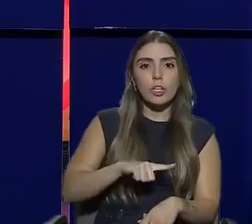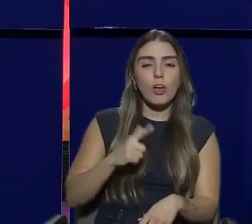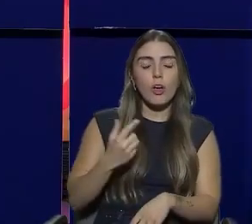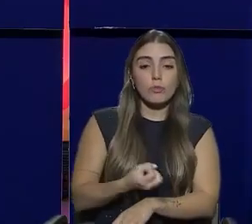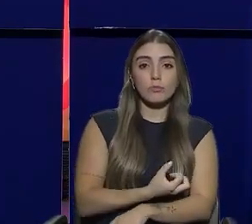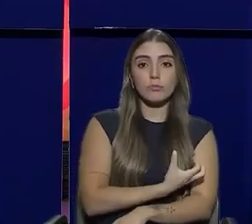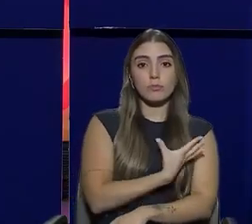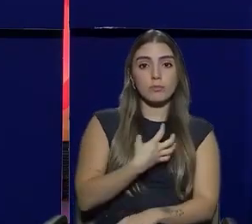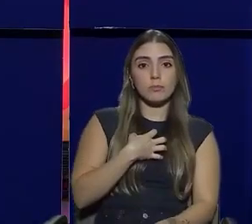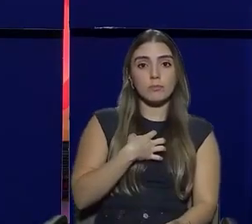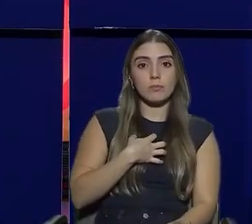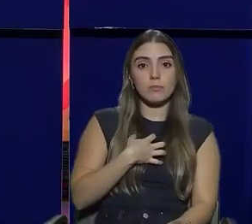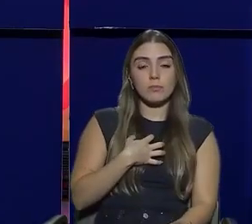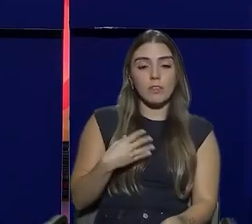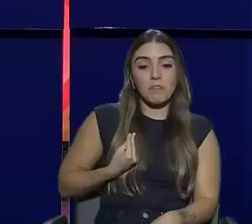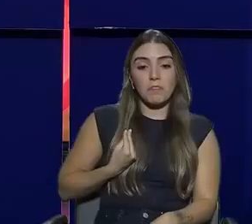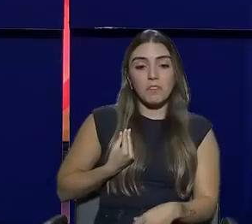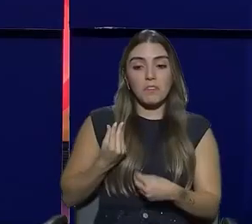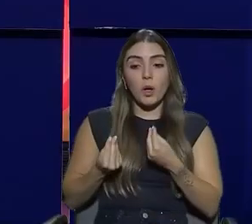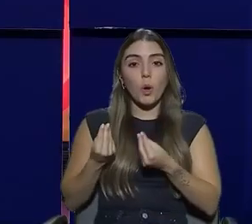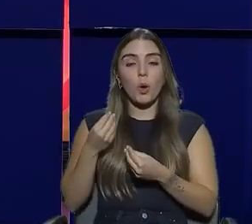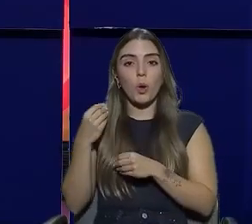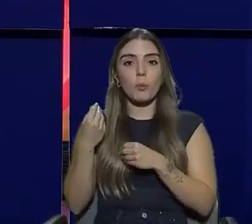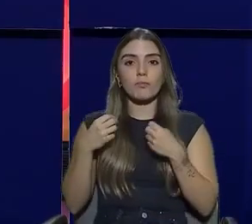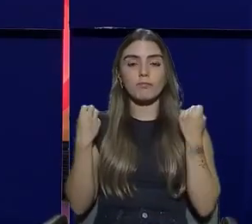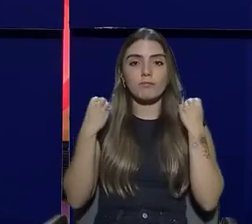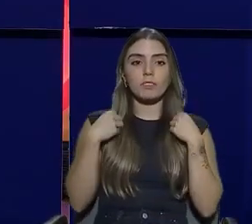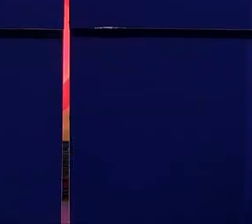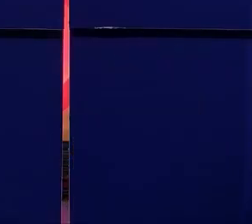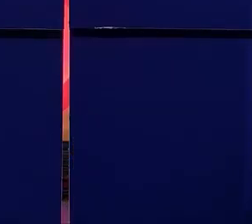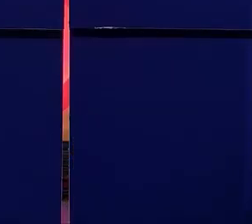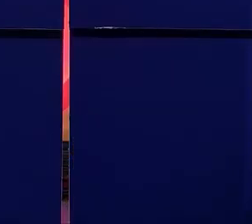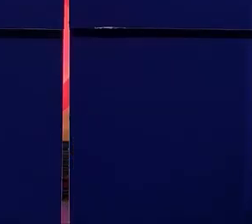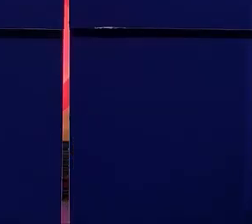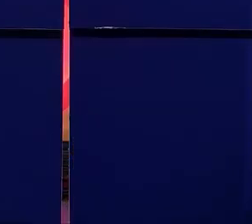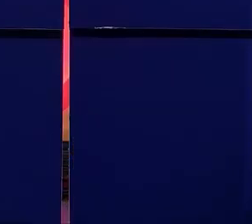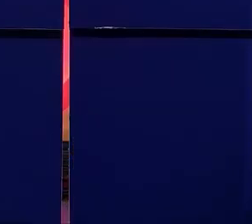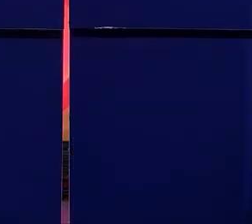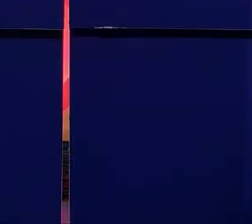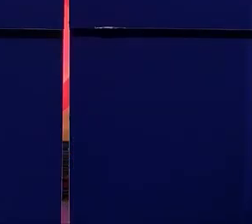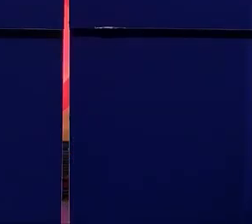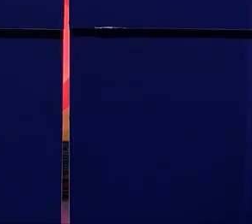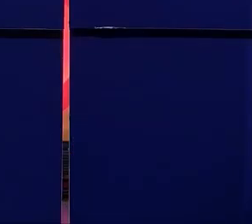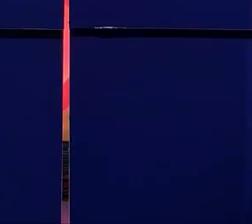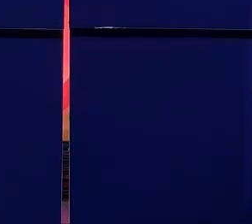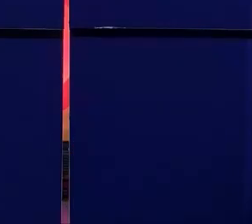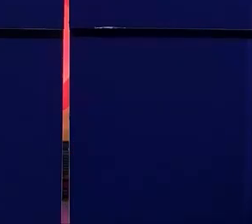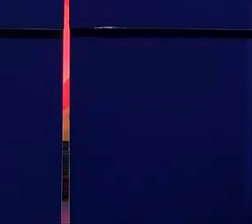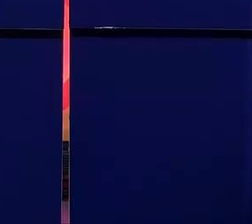vivenciar aquilo e como que você vai expressar para o outro, né? Um filósofo, Walter Benjamin, diz que quando a sua